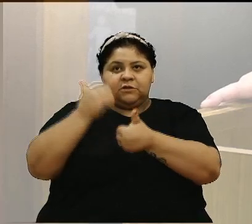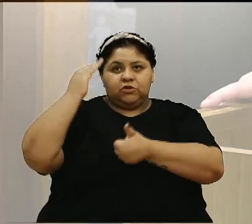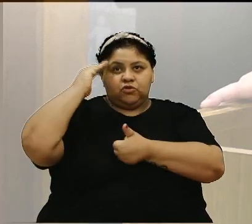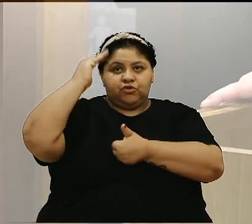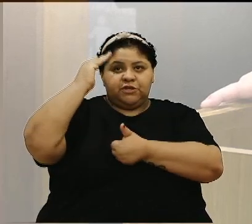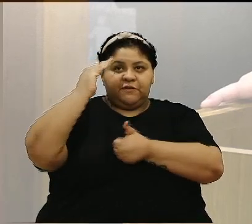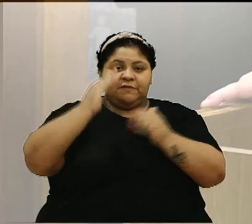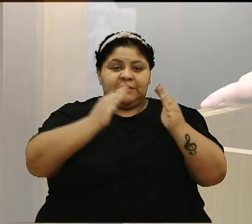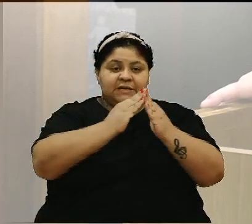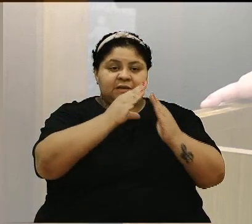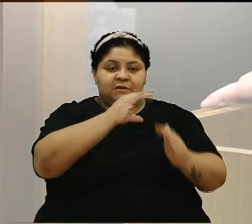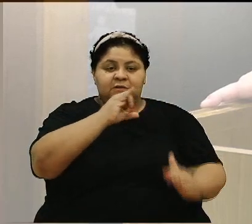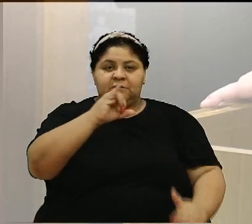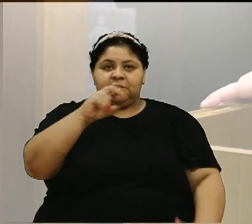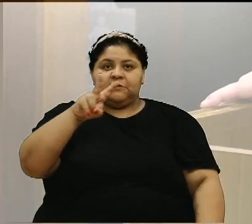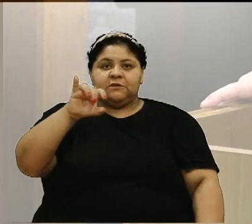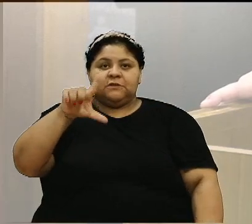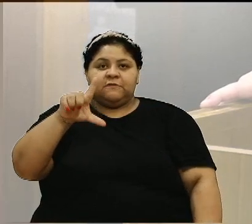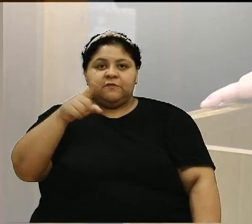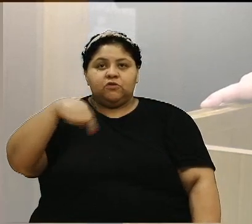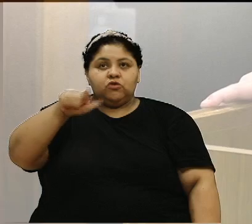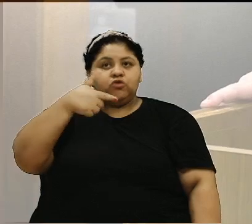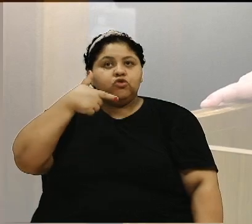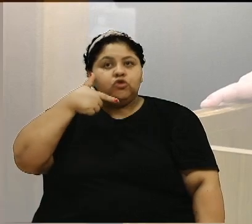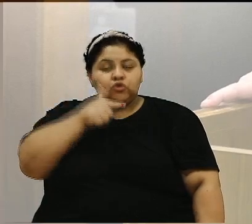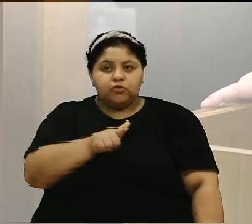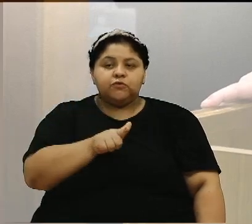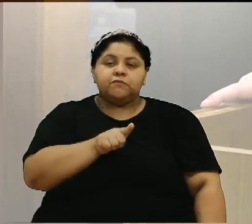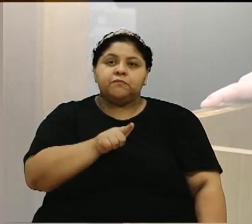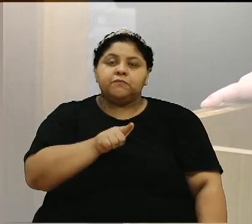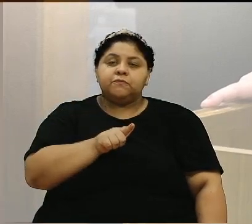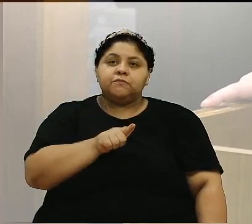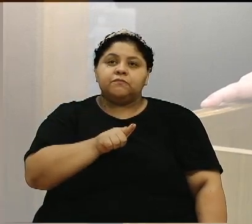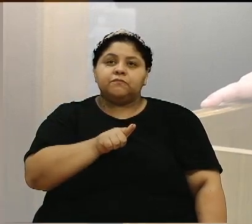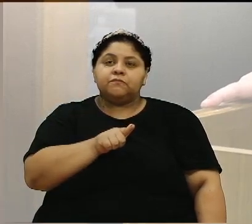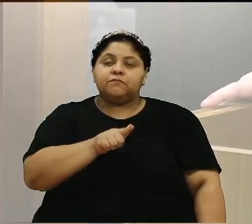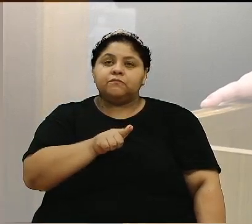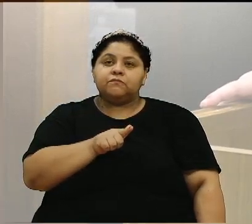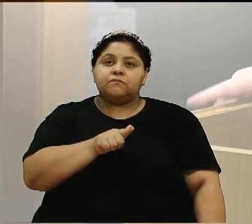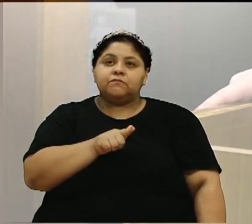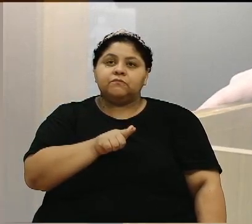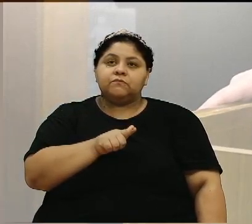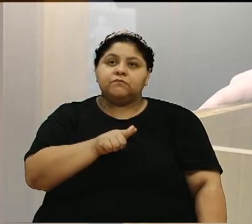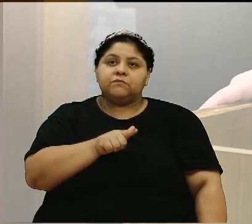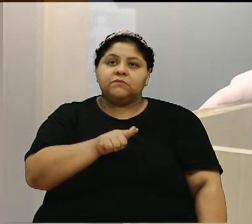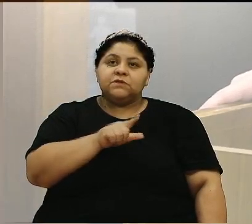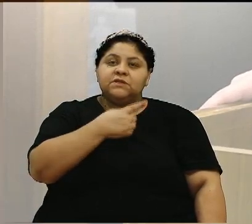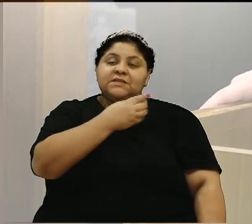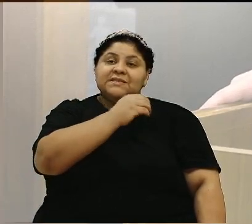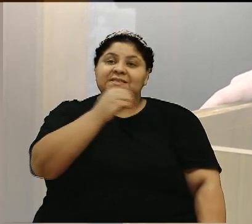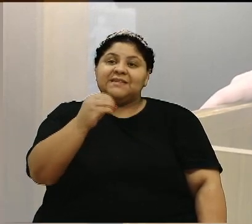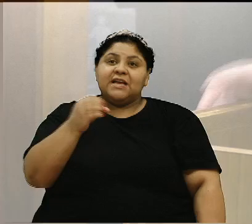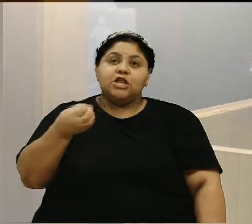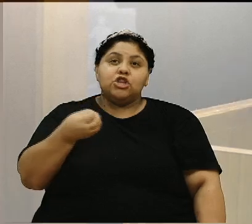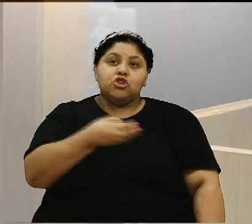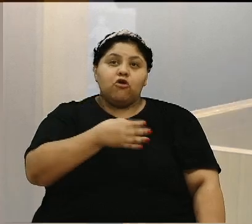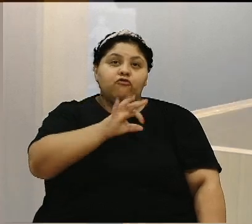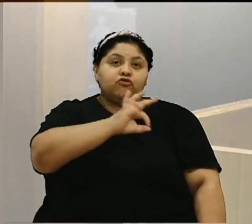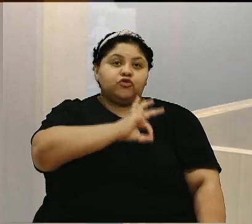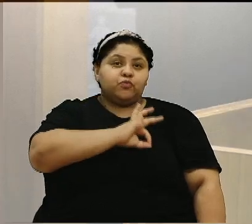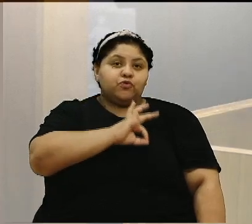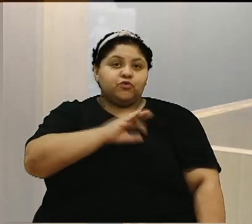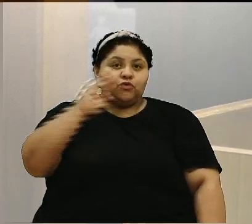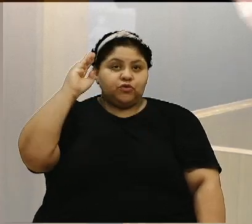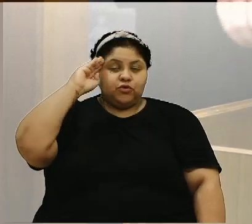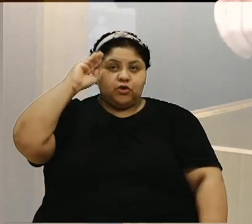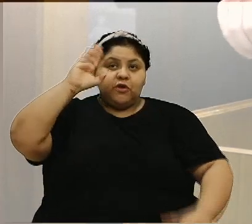Civil, nós conquistamos... Uma parte, vereador. Já lhe concedo, vereador. Conquistamos 100 novos policiais militares e vai ter um